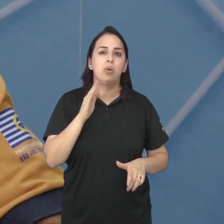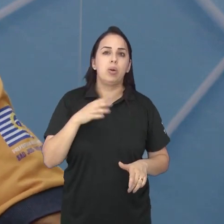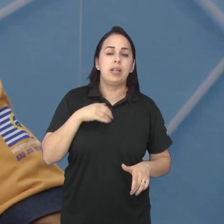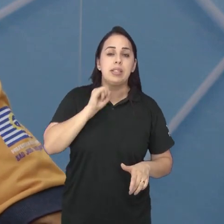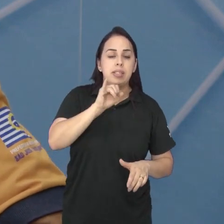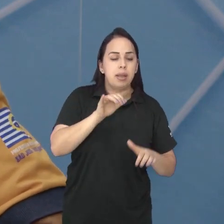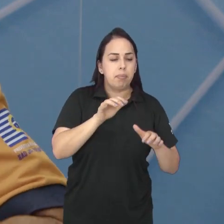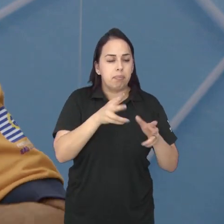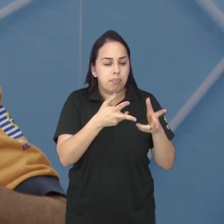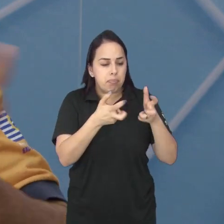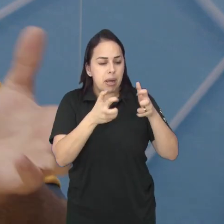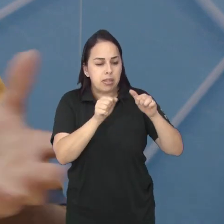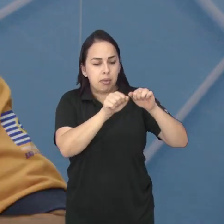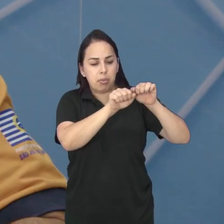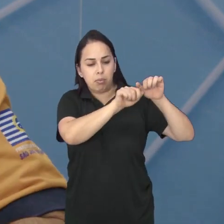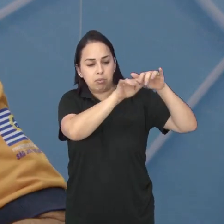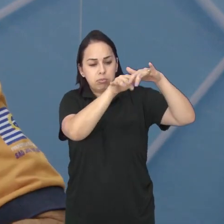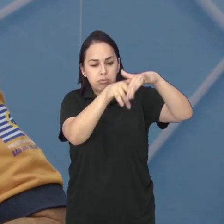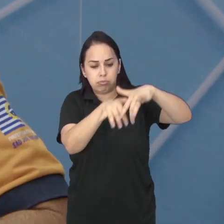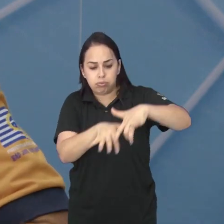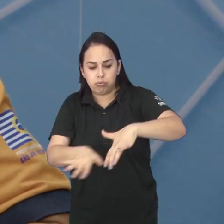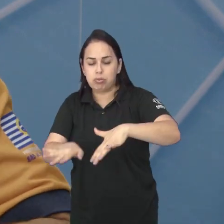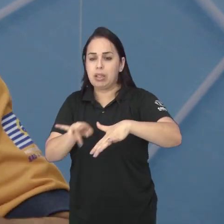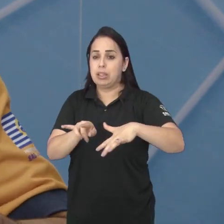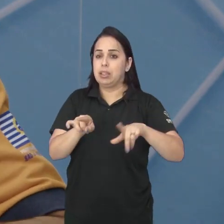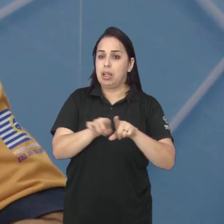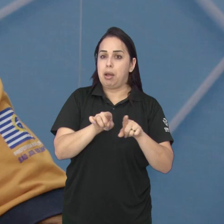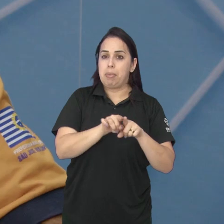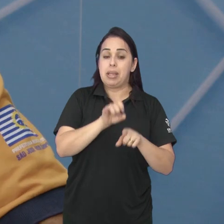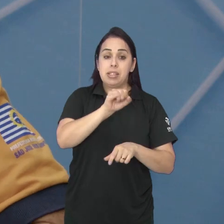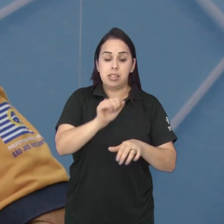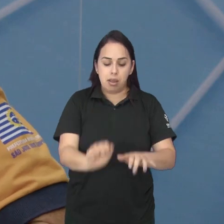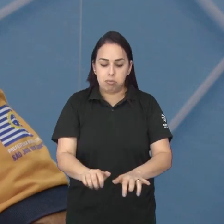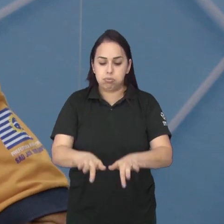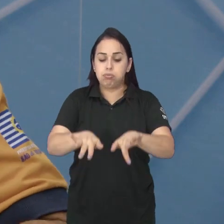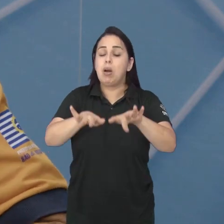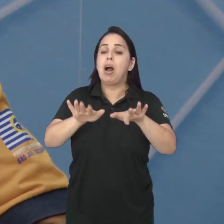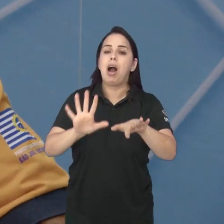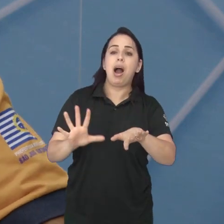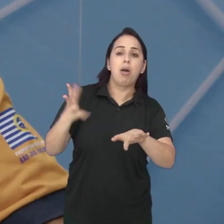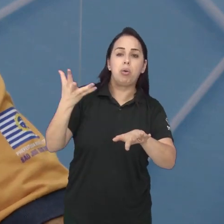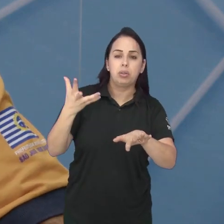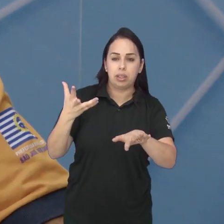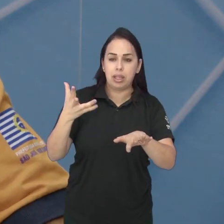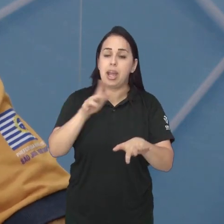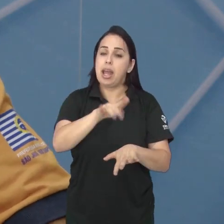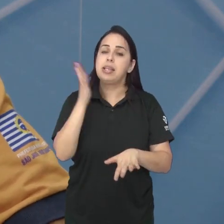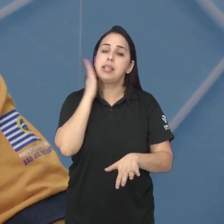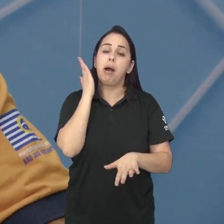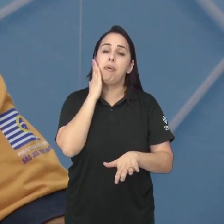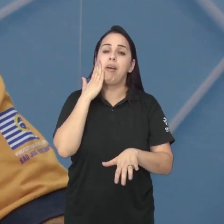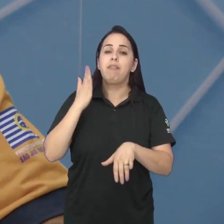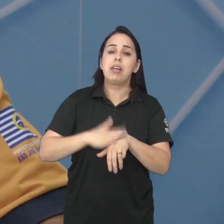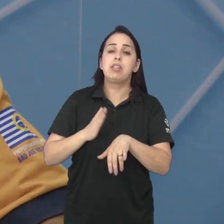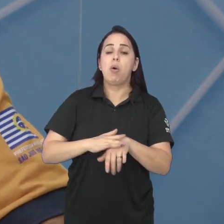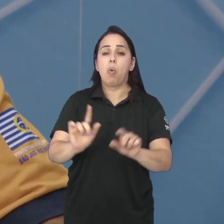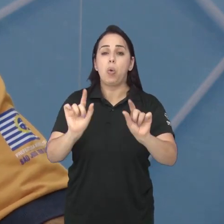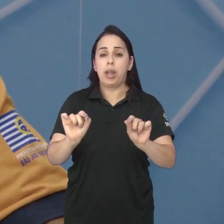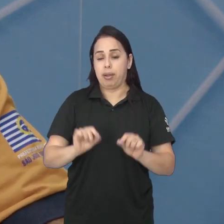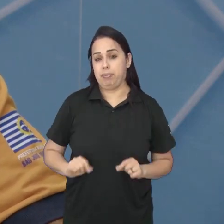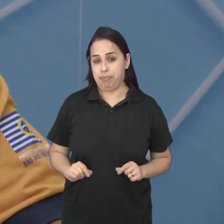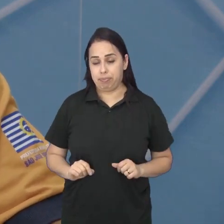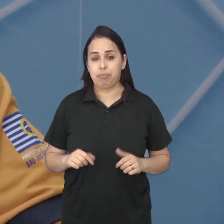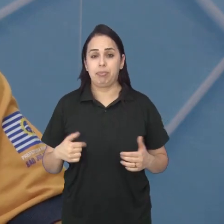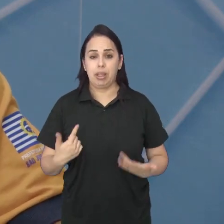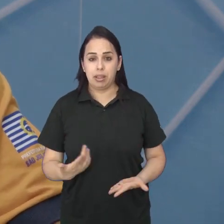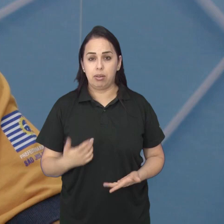os sinais de escorregamento, como também até o acompanhamento no caso de uma inundação, uma enchente, né? O que esteja acontecendo na sua comunidade.